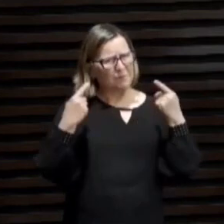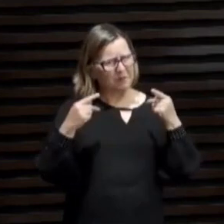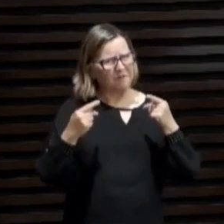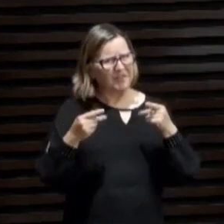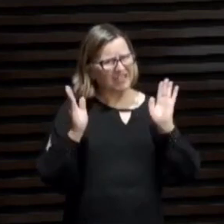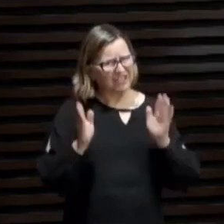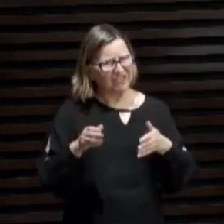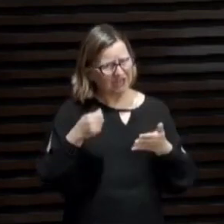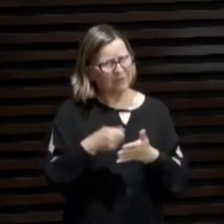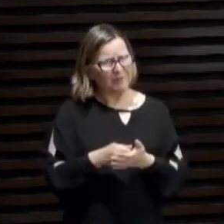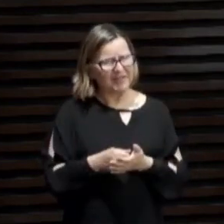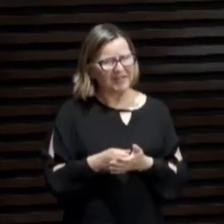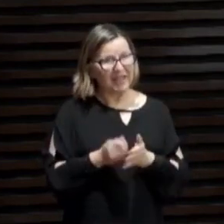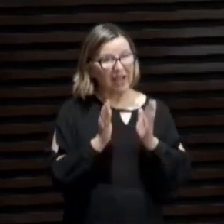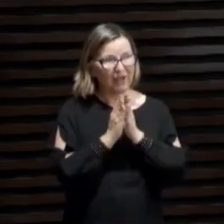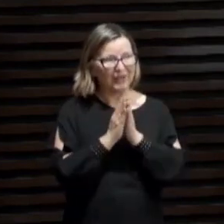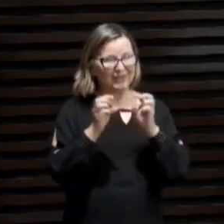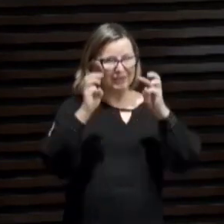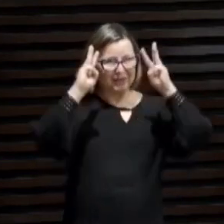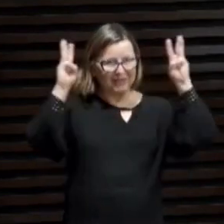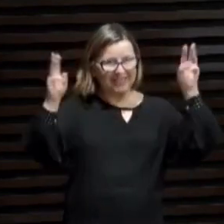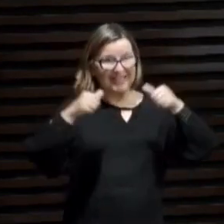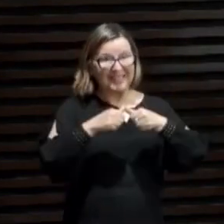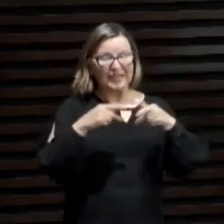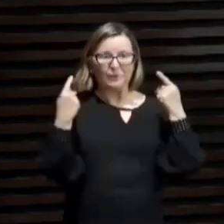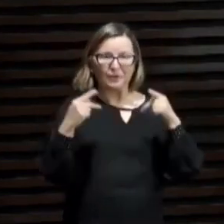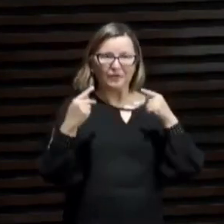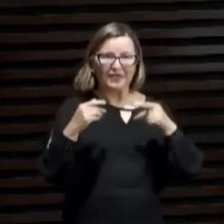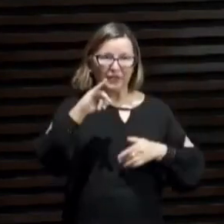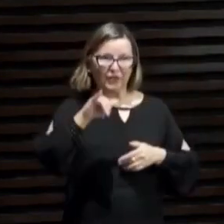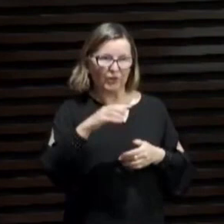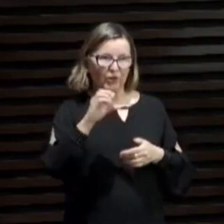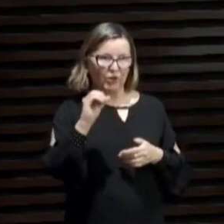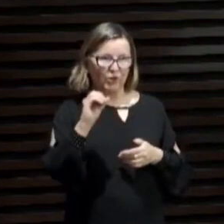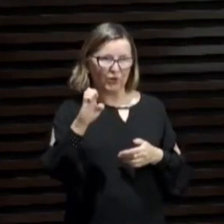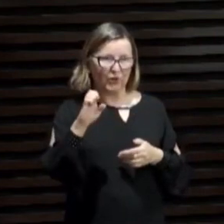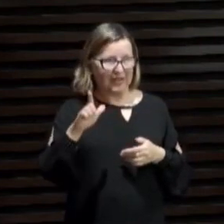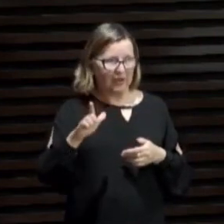que essa oração de Moisés e essa profecia de Joel se tornou uma realidade?